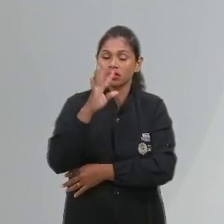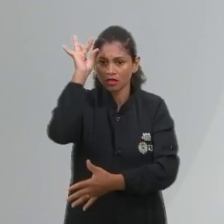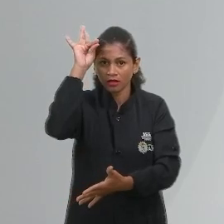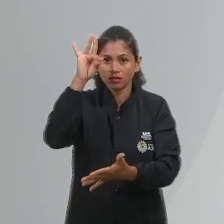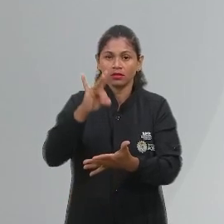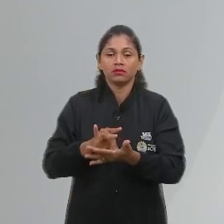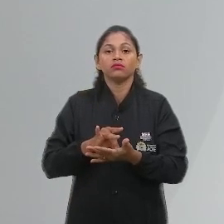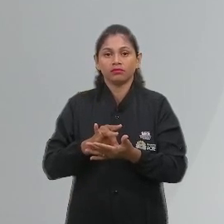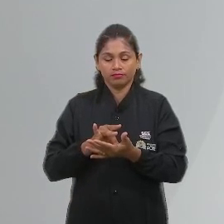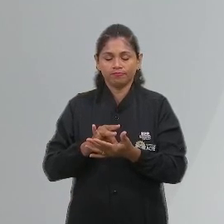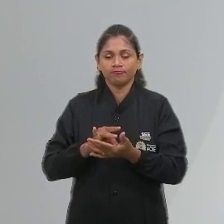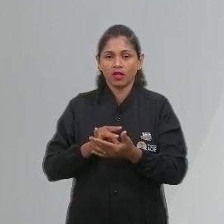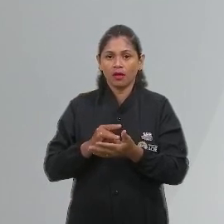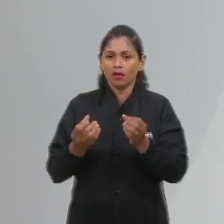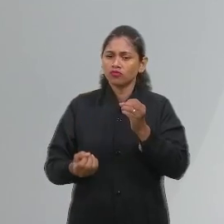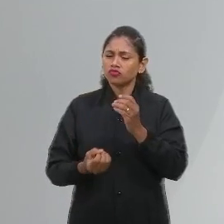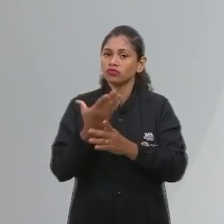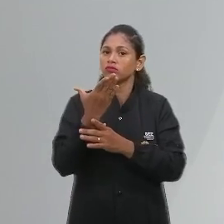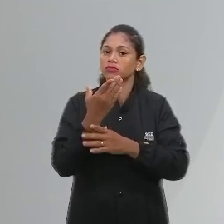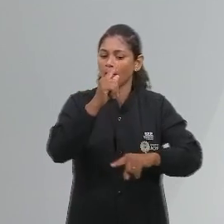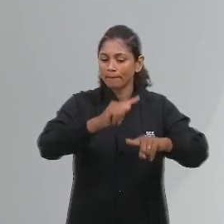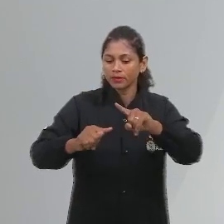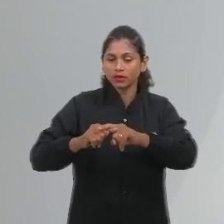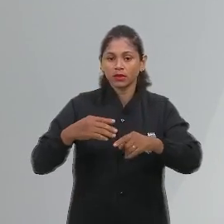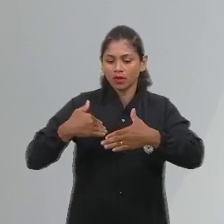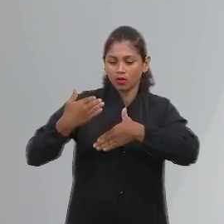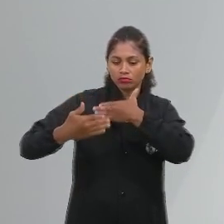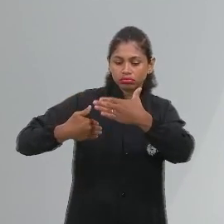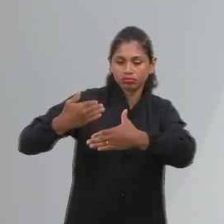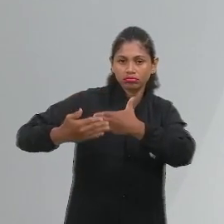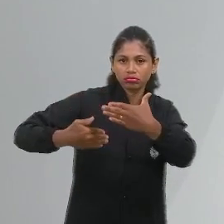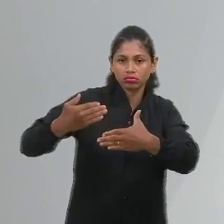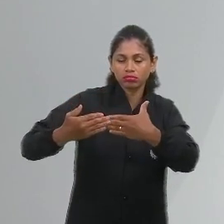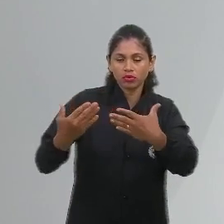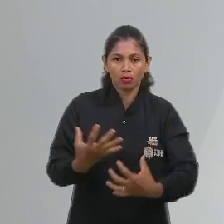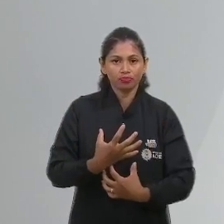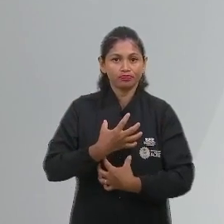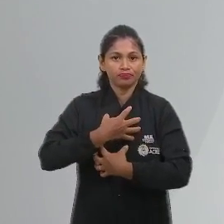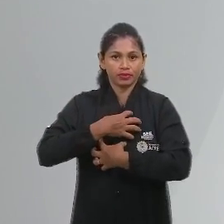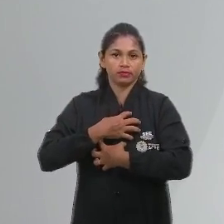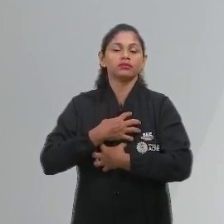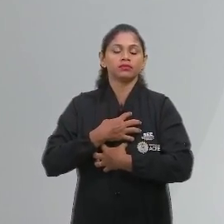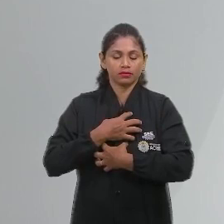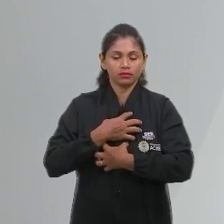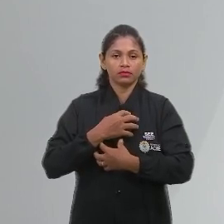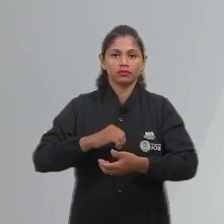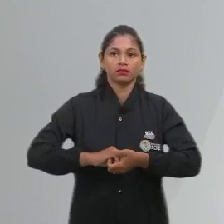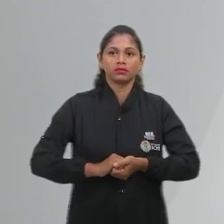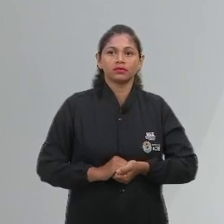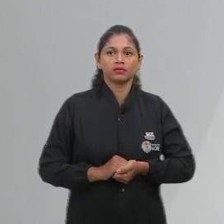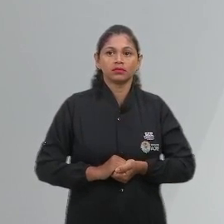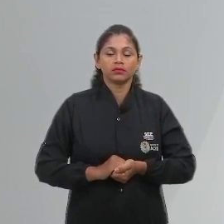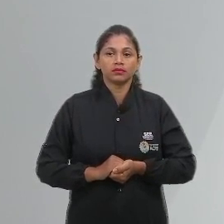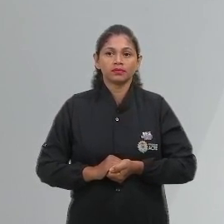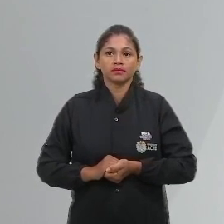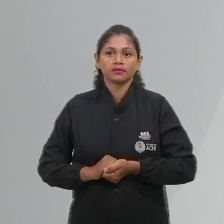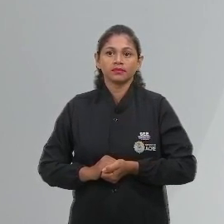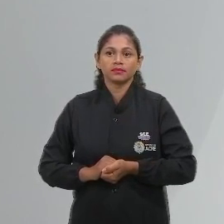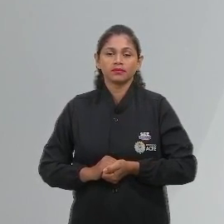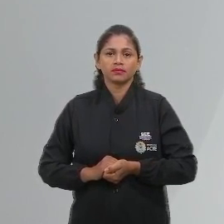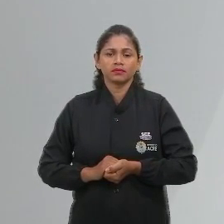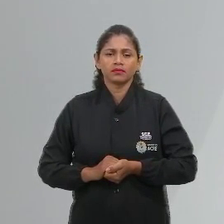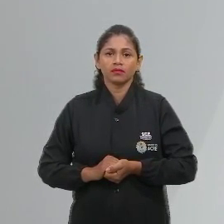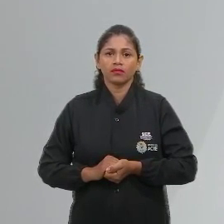produzir um objeto ou desenvolver certos comportamentos. Vamos no nosso segundo marcador.